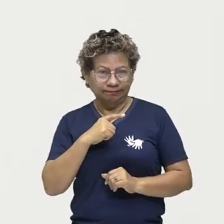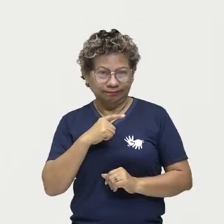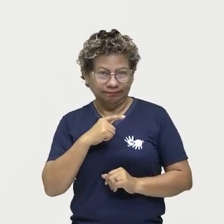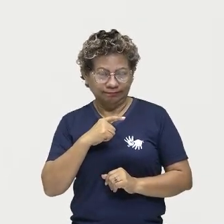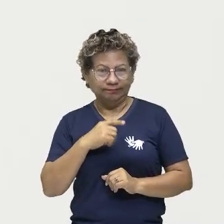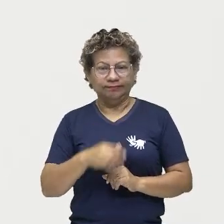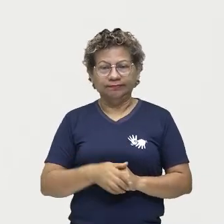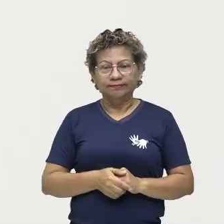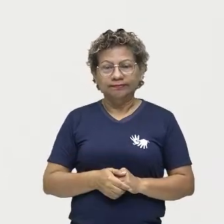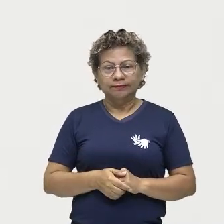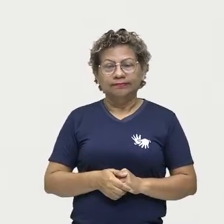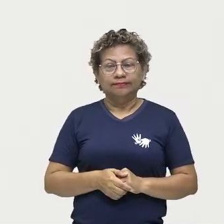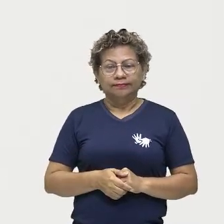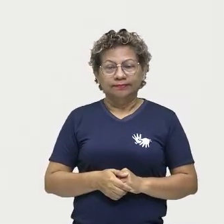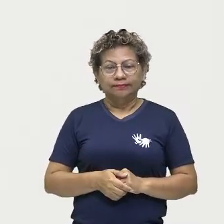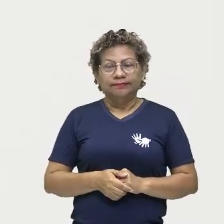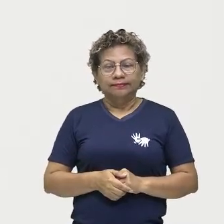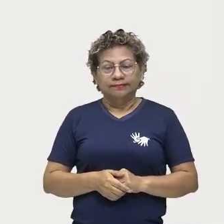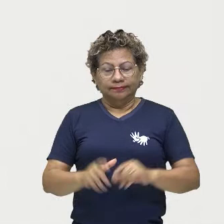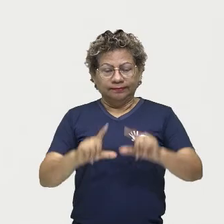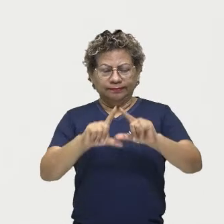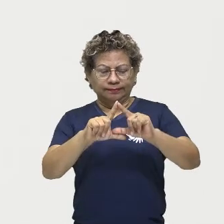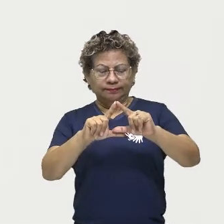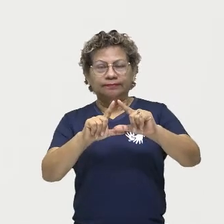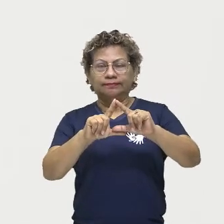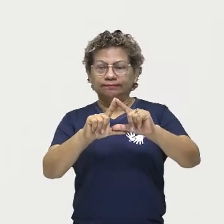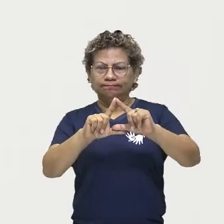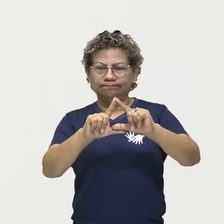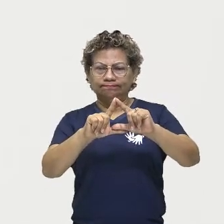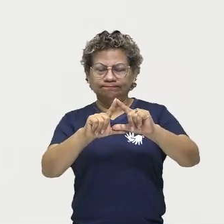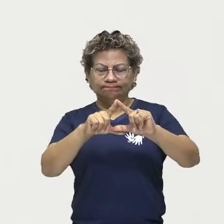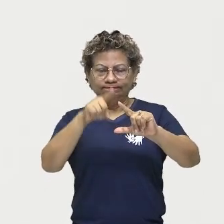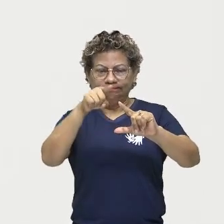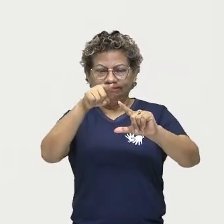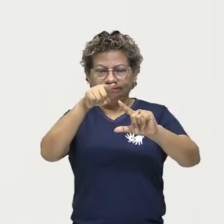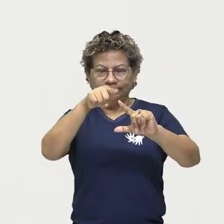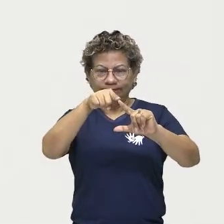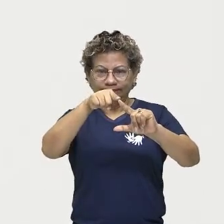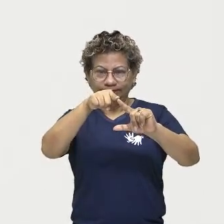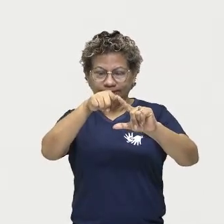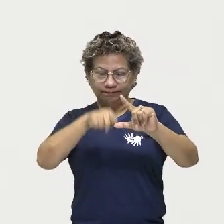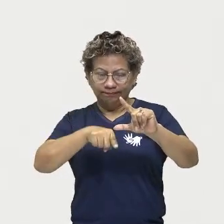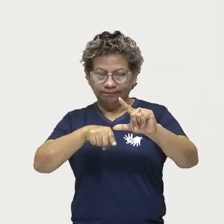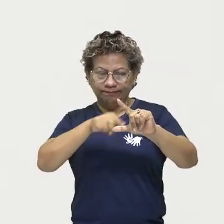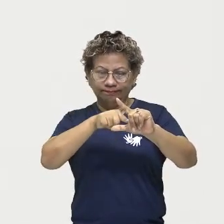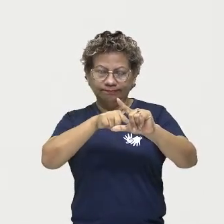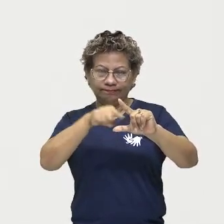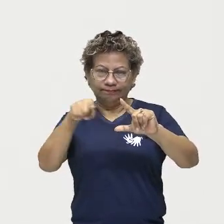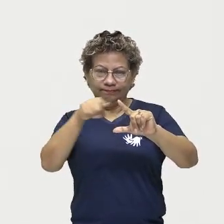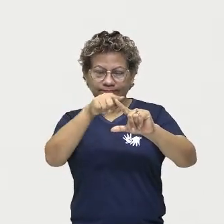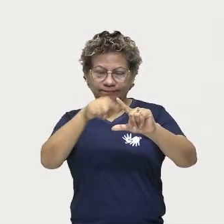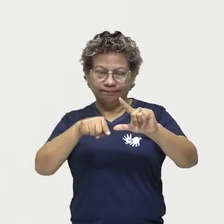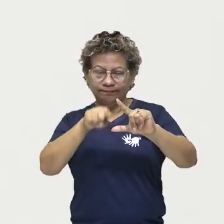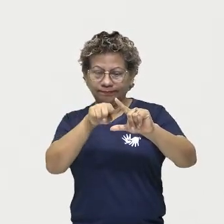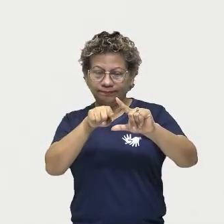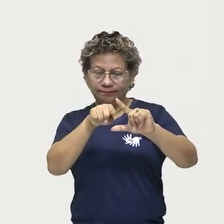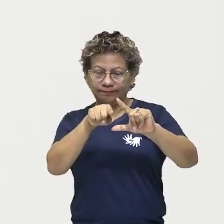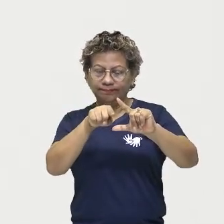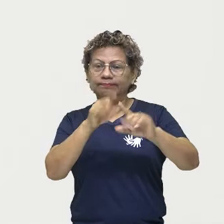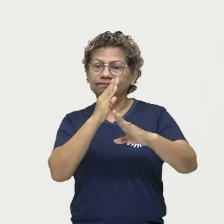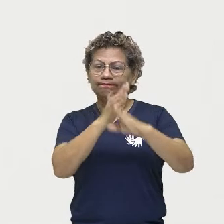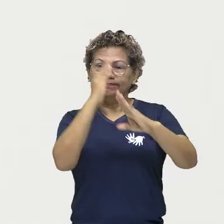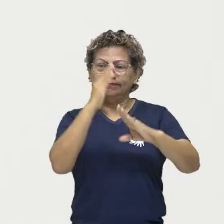ao vértice B, S3. Essas três retas, elas vão se interceptar num único ponto,